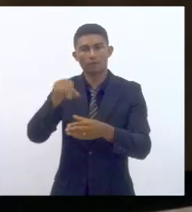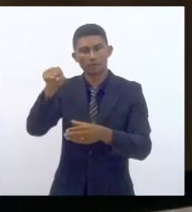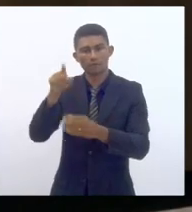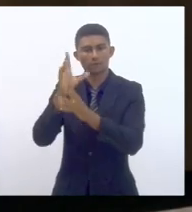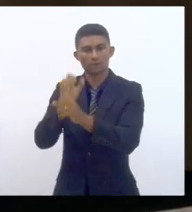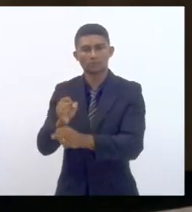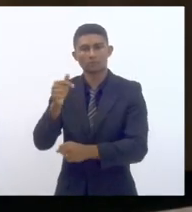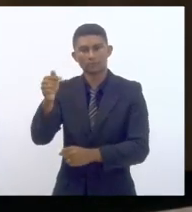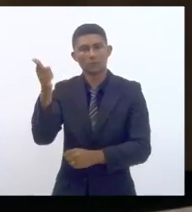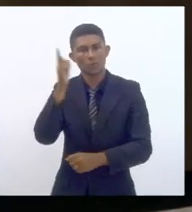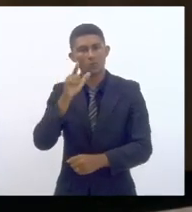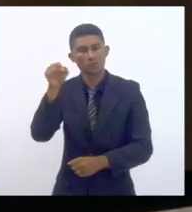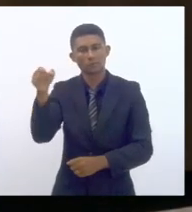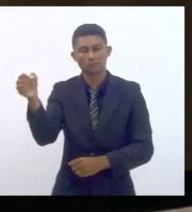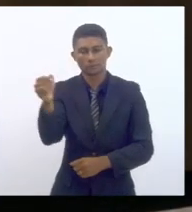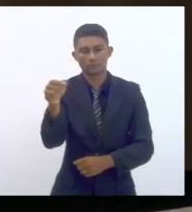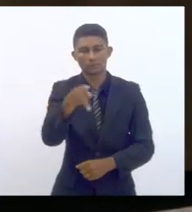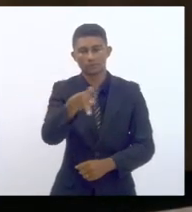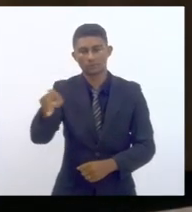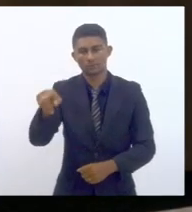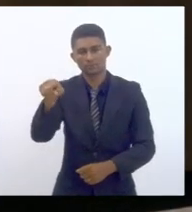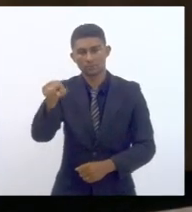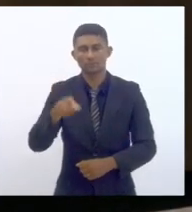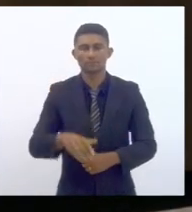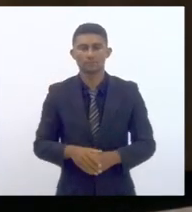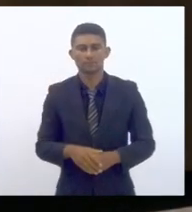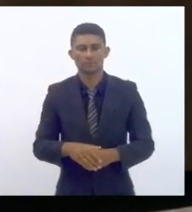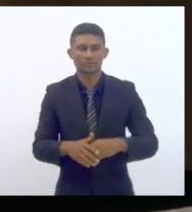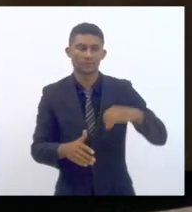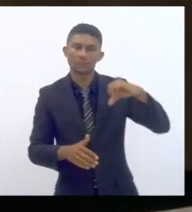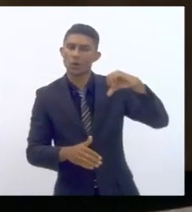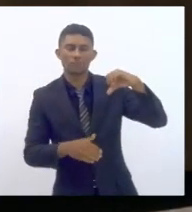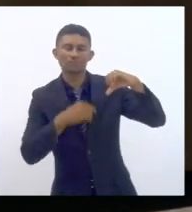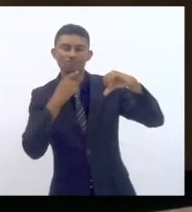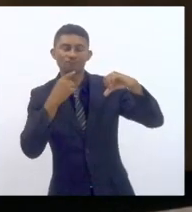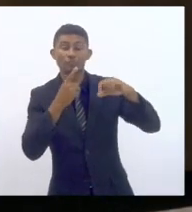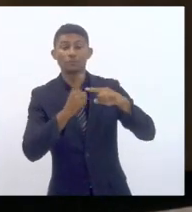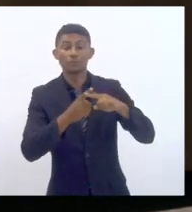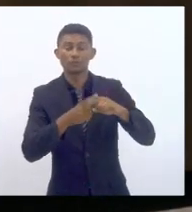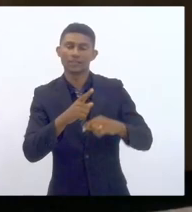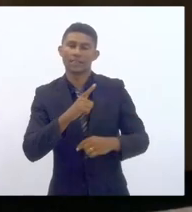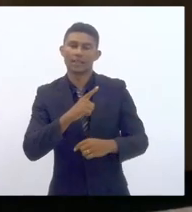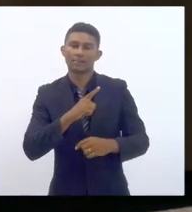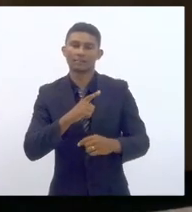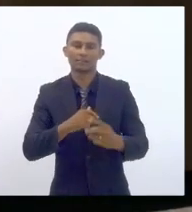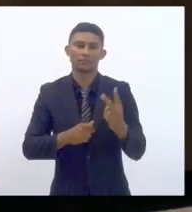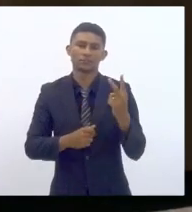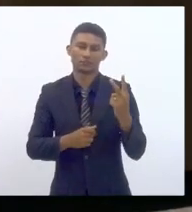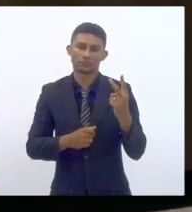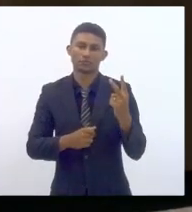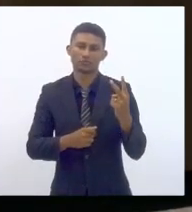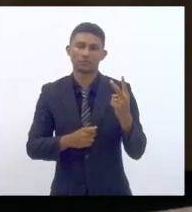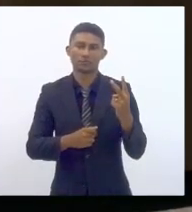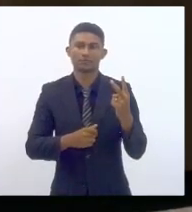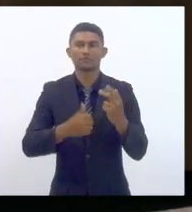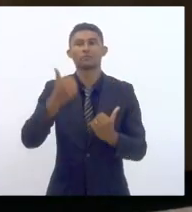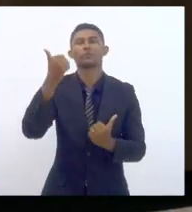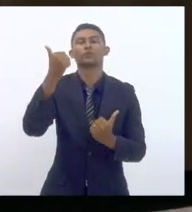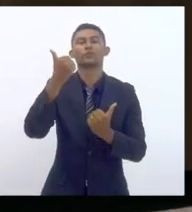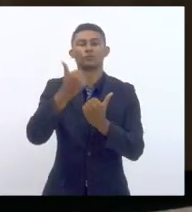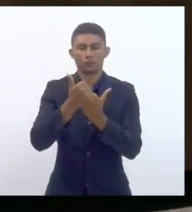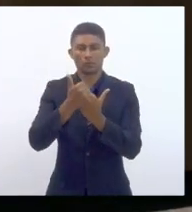7 votos, e não foi 9, porque 2 suplentes, evidentemente, votaram favorável, não